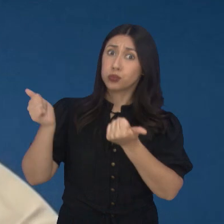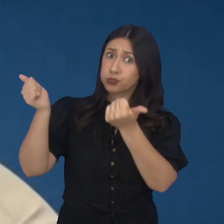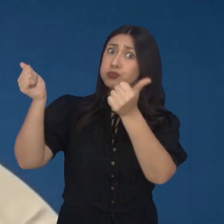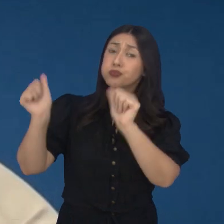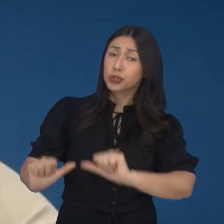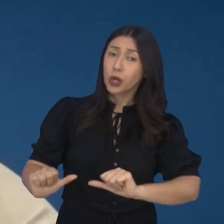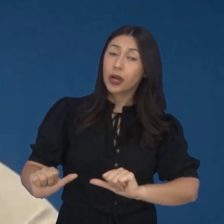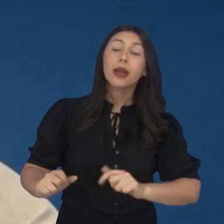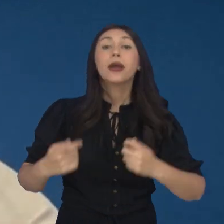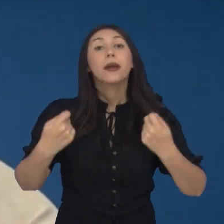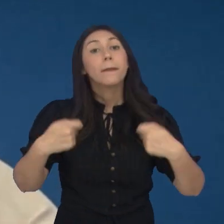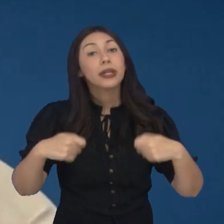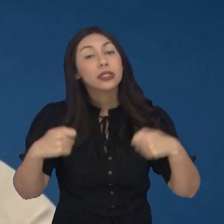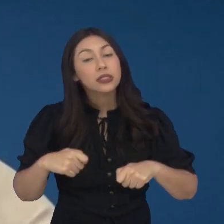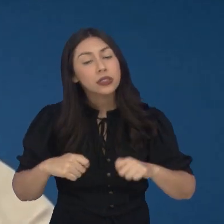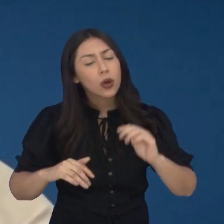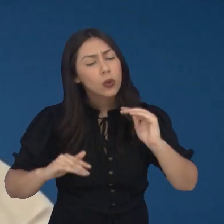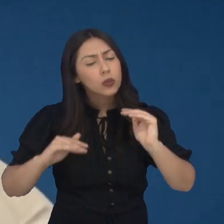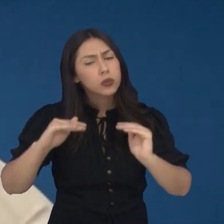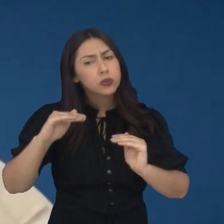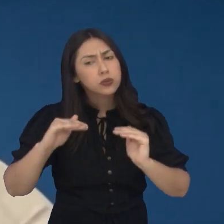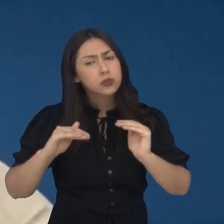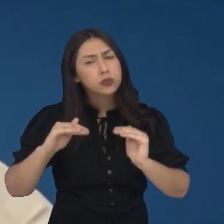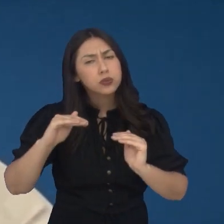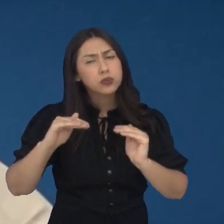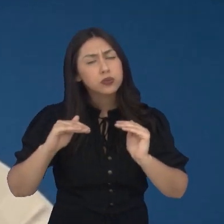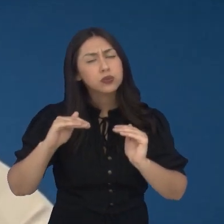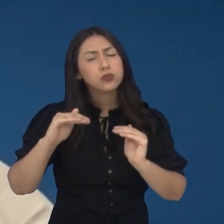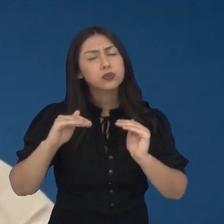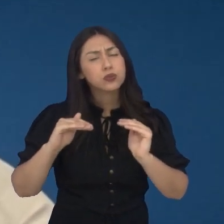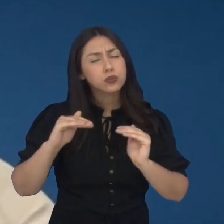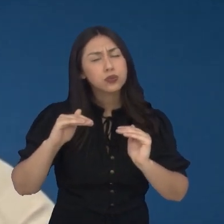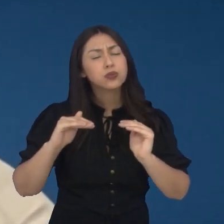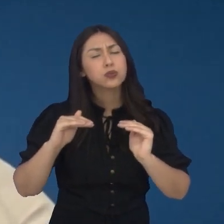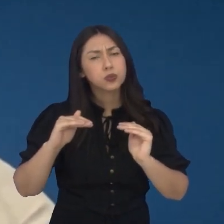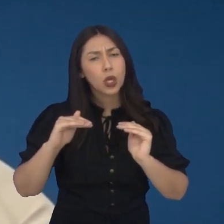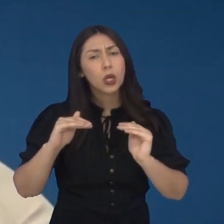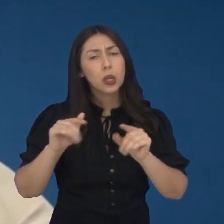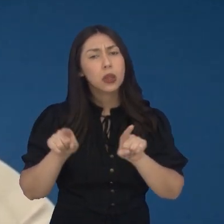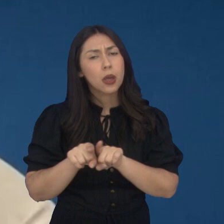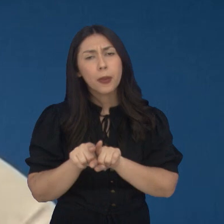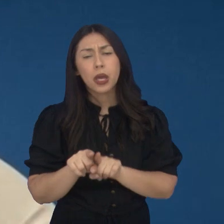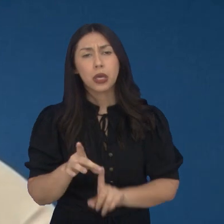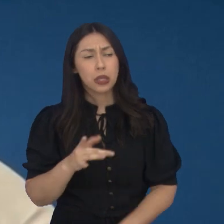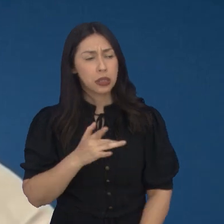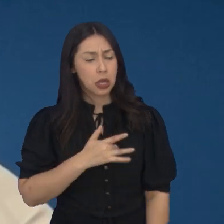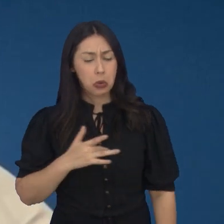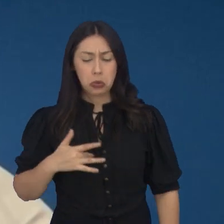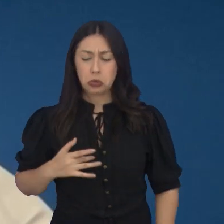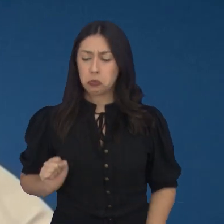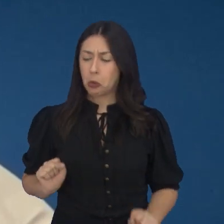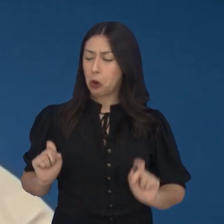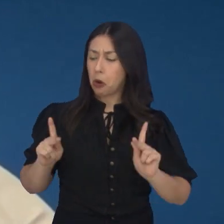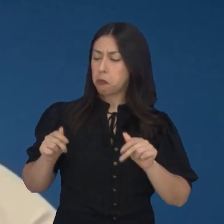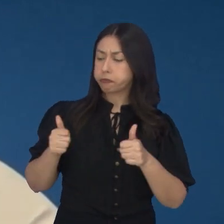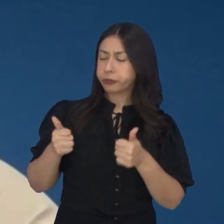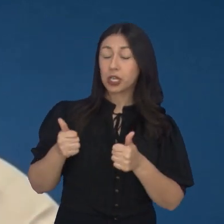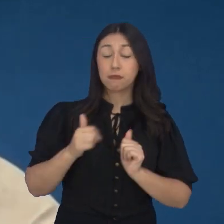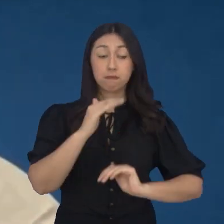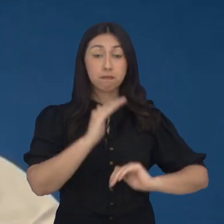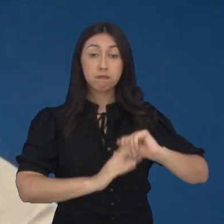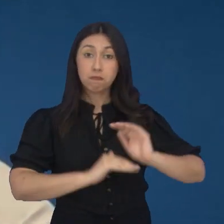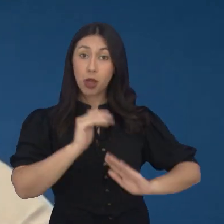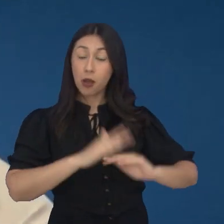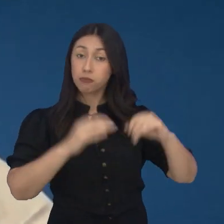um equilíbrio, estando bem do ponto de vista de saúde para a prática da atividade física, né? E